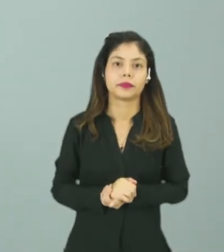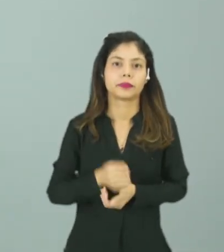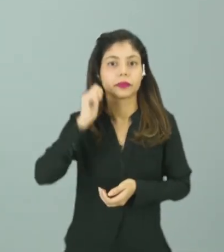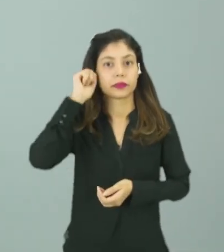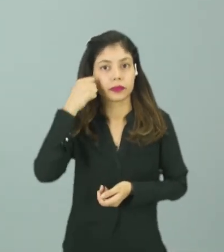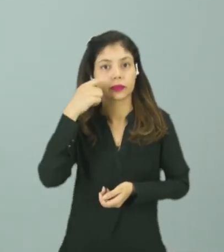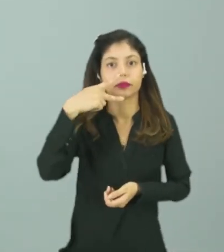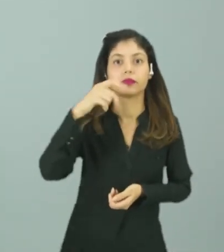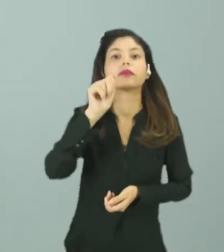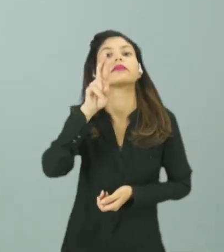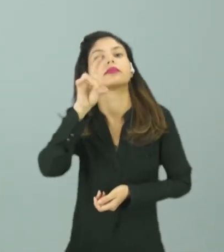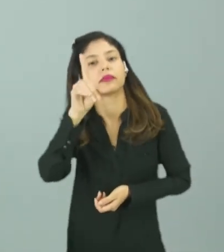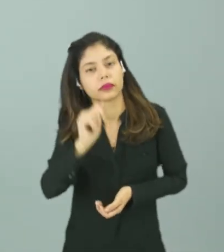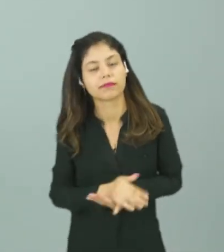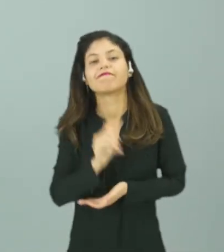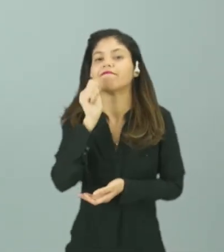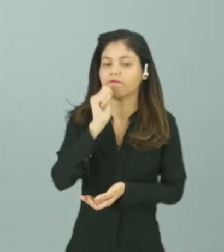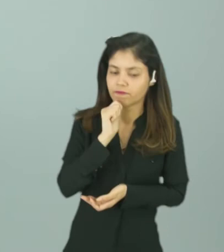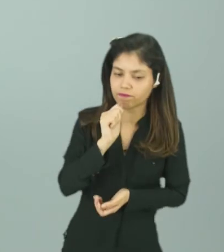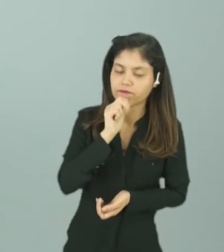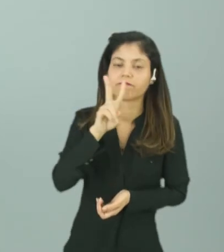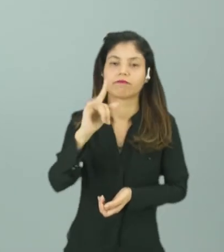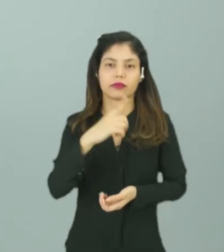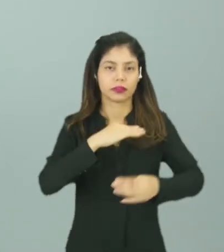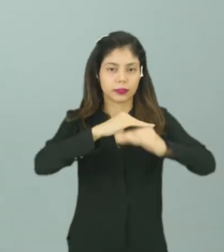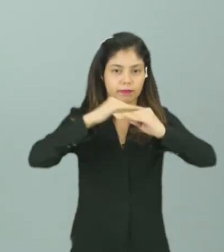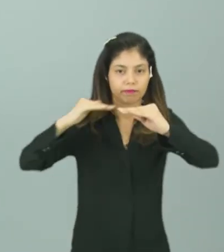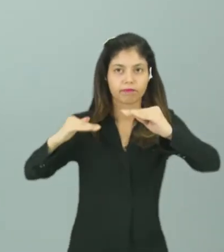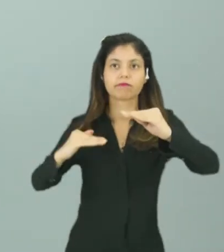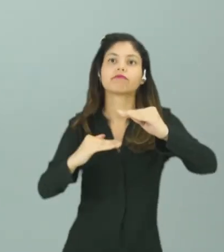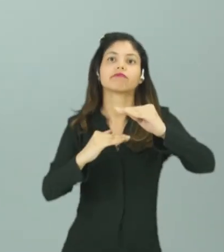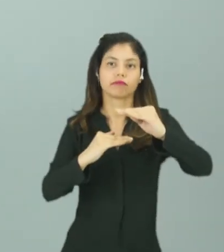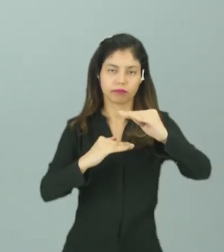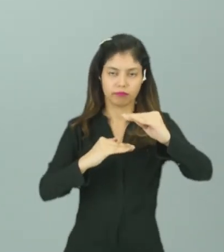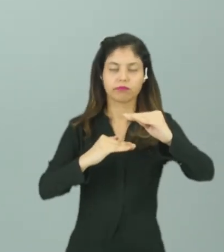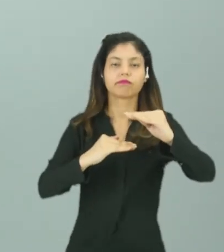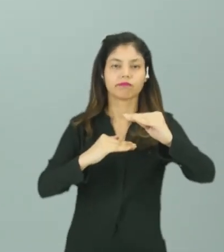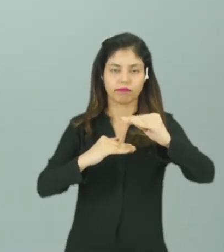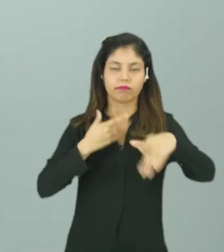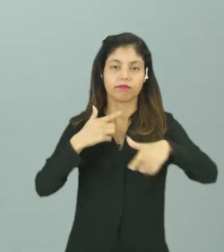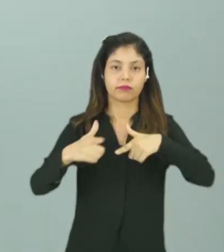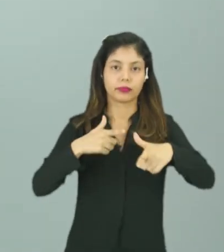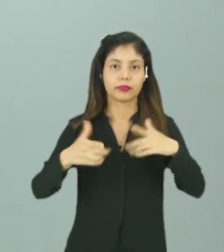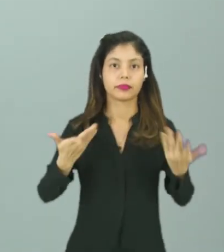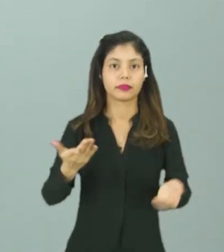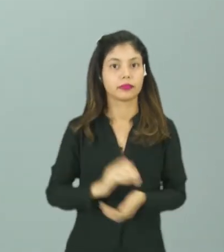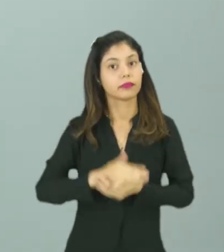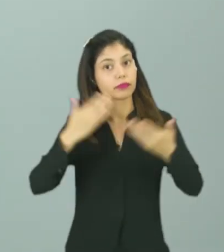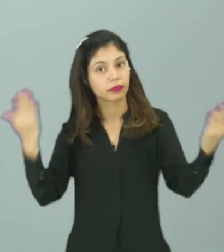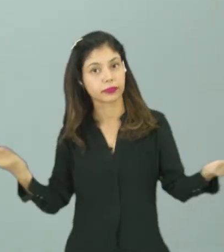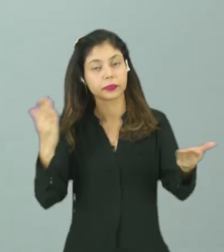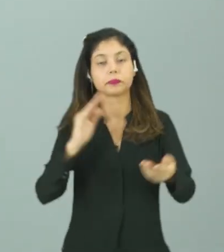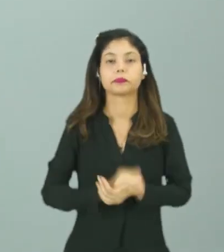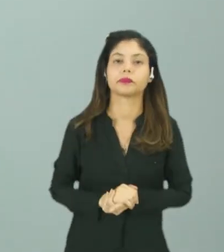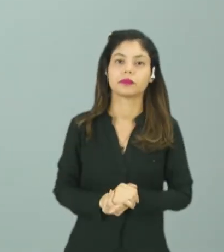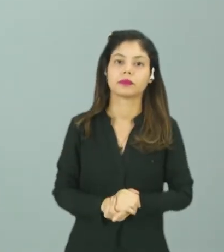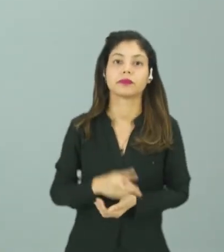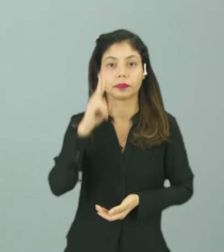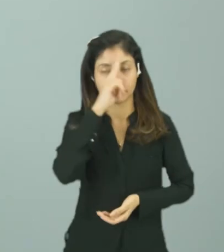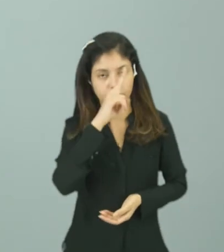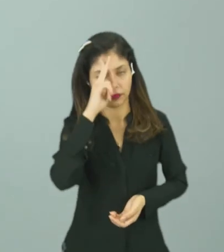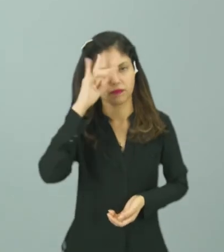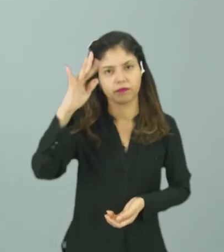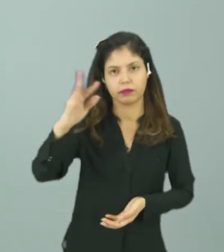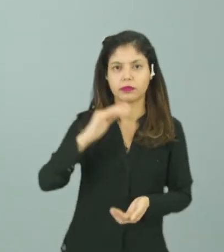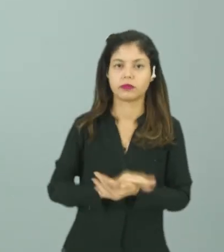preta e parda, mesmo assim a gente vai ter essa desigualdade aí de ocupação de cargos. Então é isso, pessoal. Vale